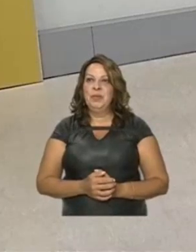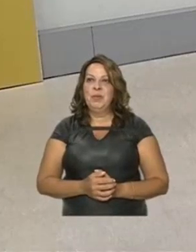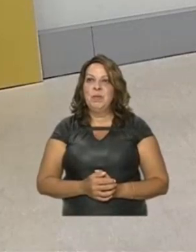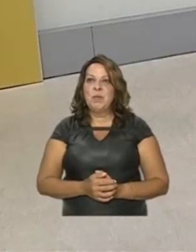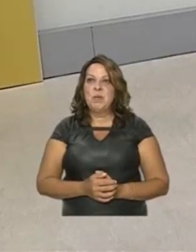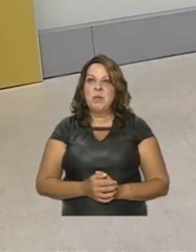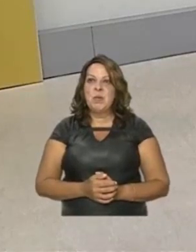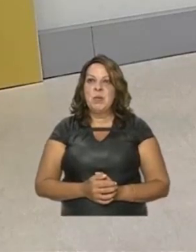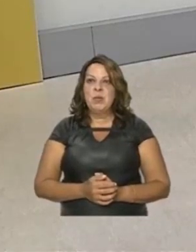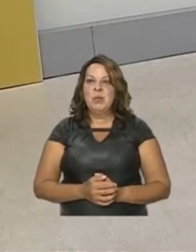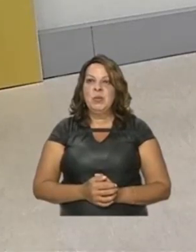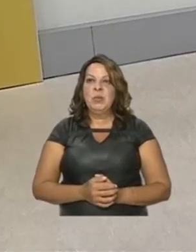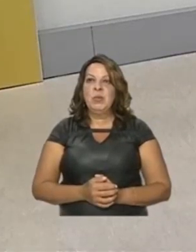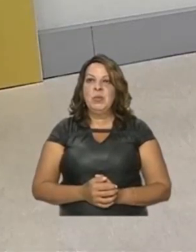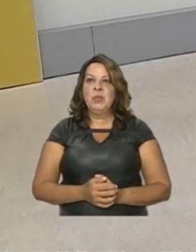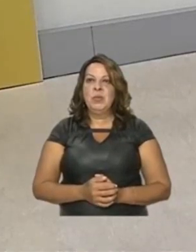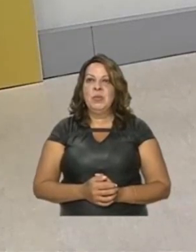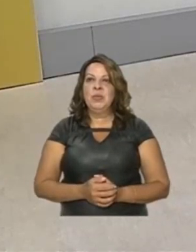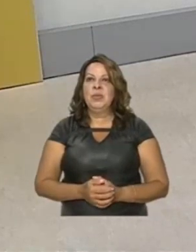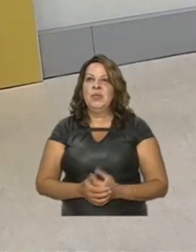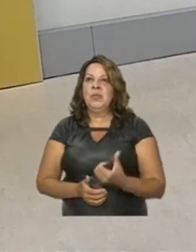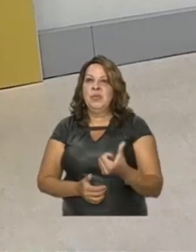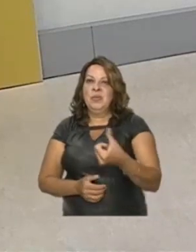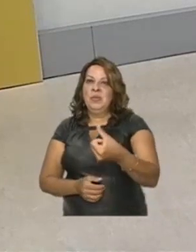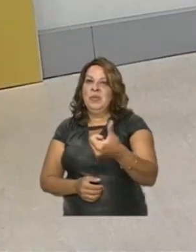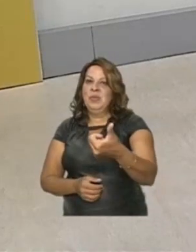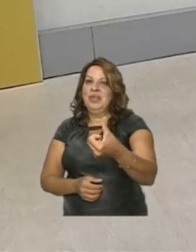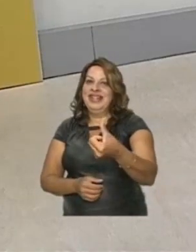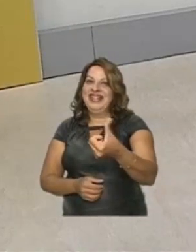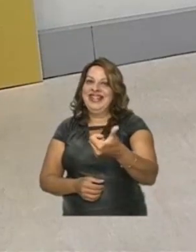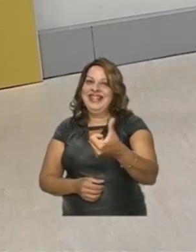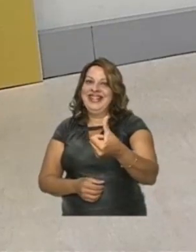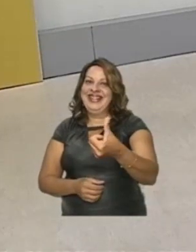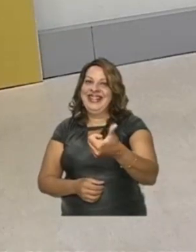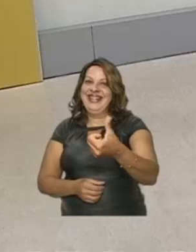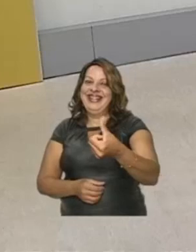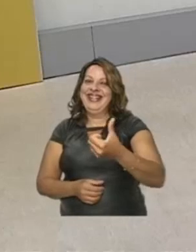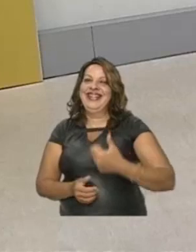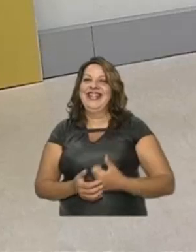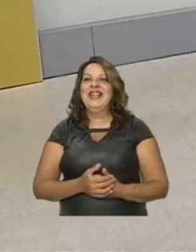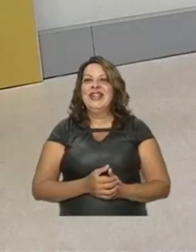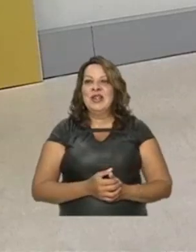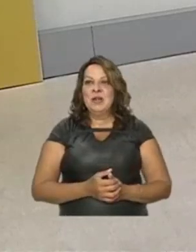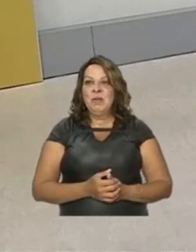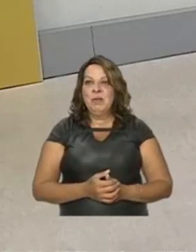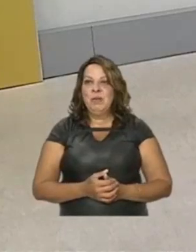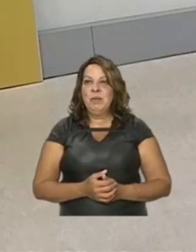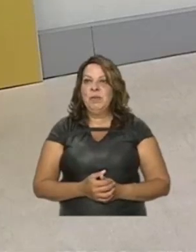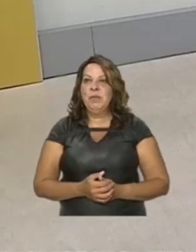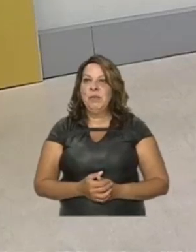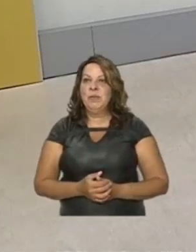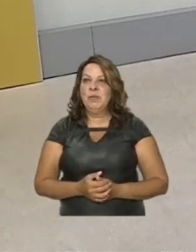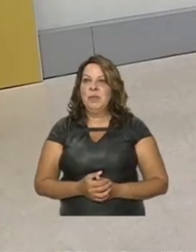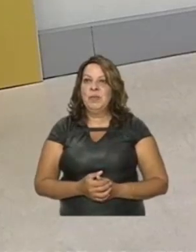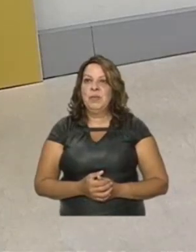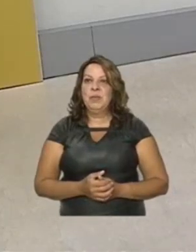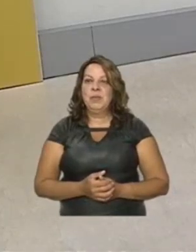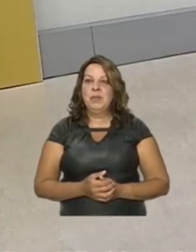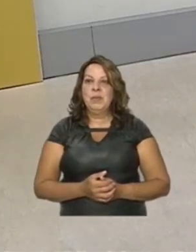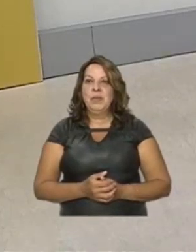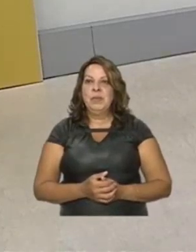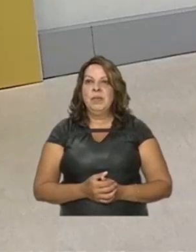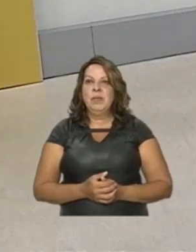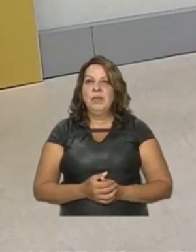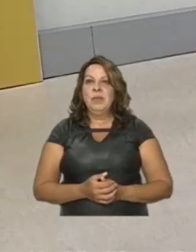mais uma bolinha, chama que ela vem. 16, 16. Já marcou? Ótimo. Marca também a próxima bolinha que eu